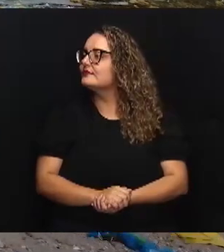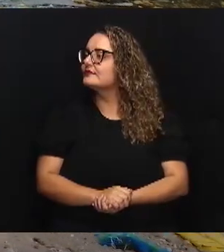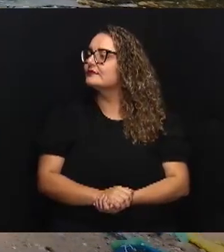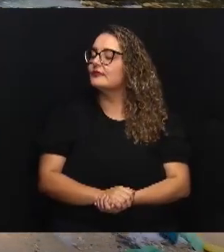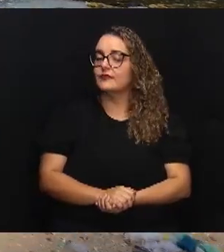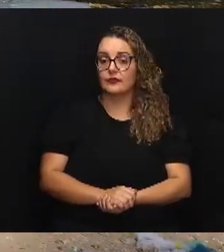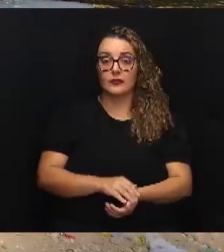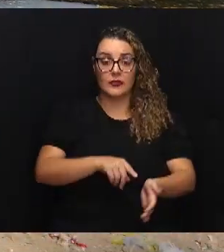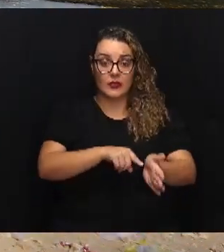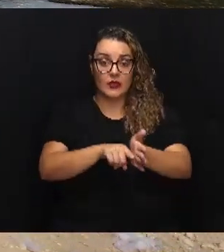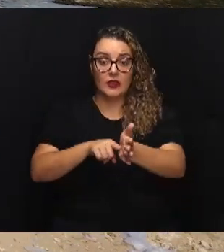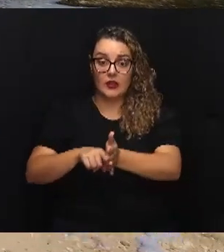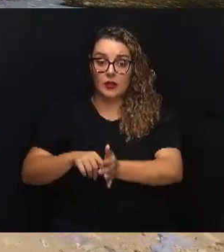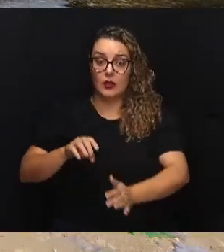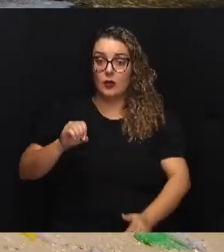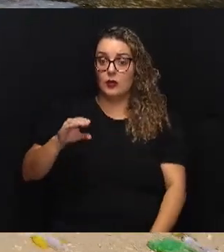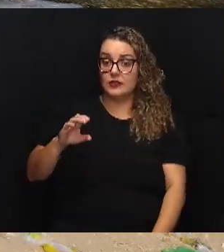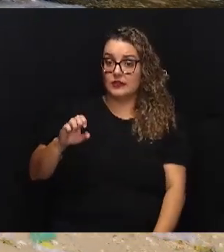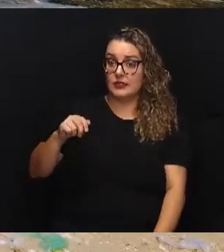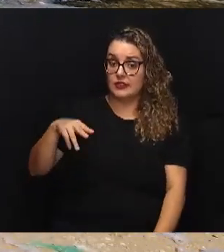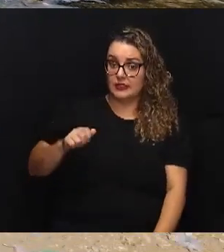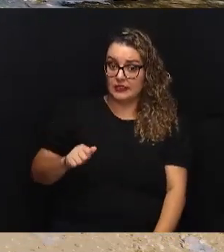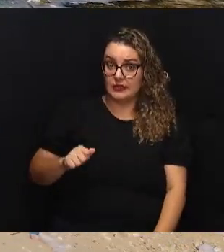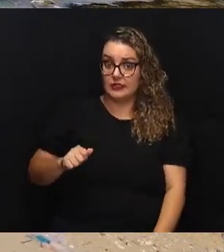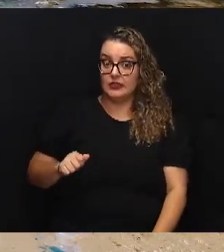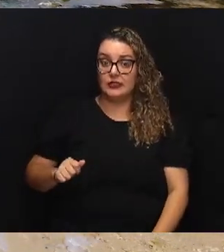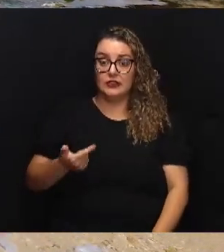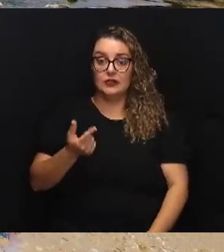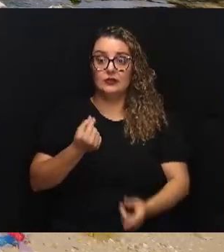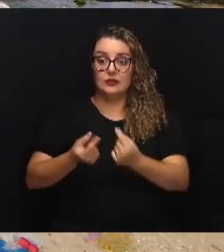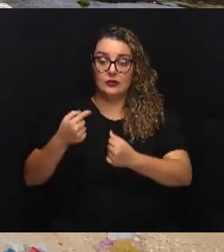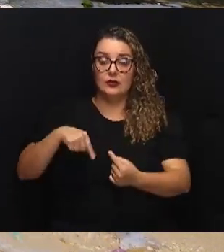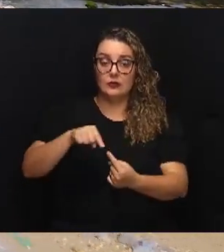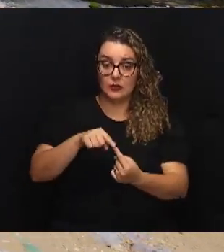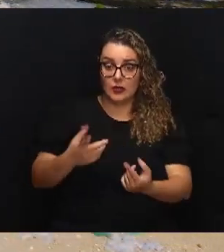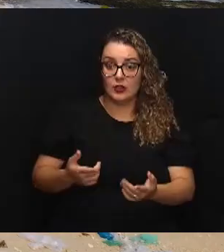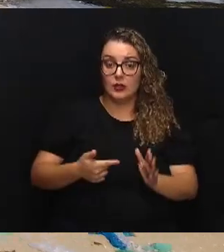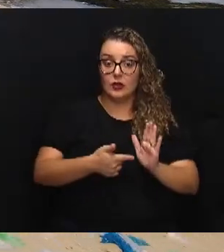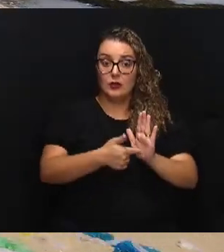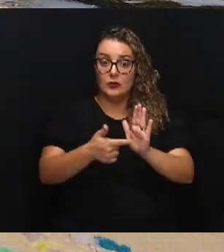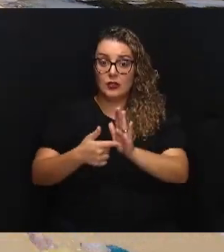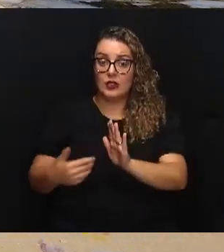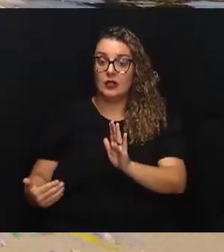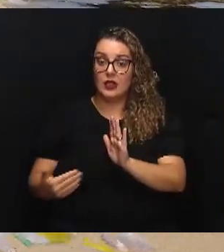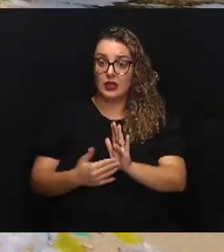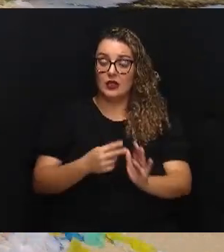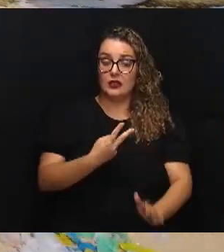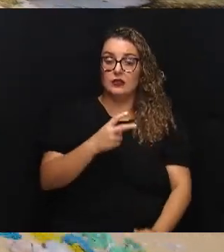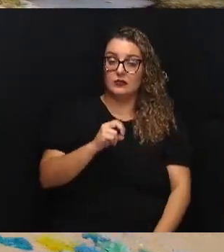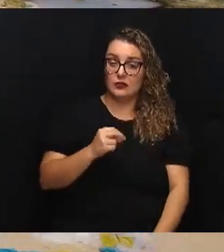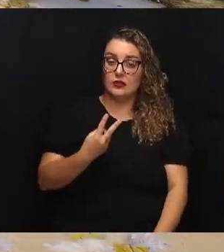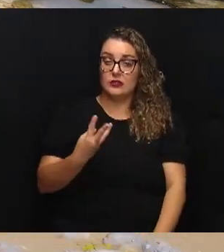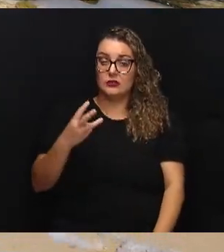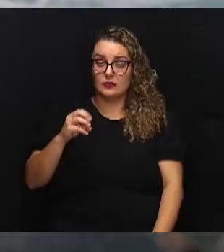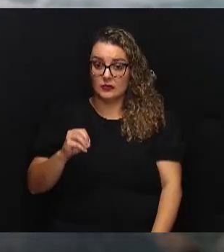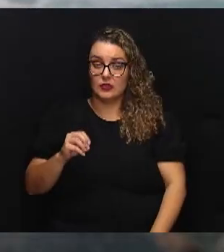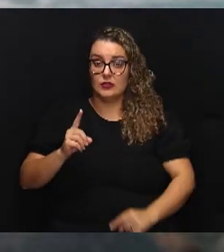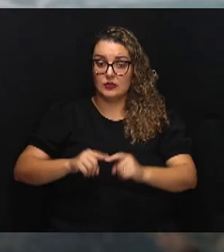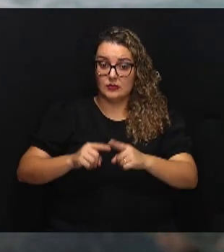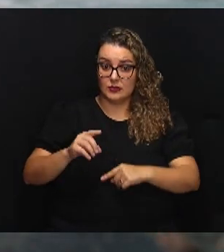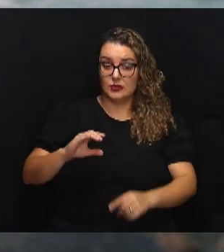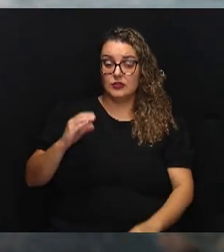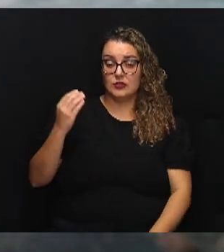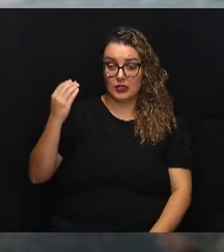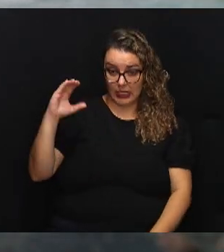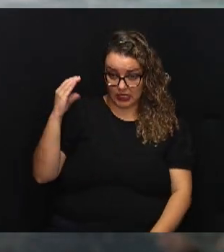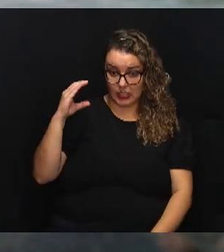Um estudo da Oceana, organização sem fins lucrativos, aponta que até 2030 os produtos da Coca-Cola devem